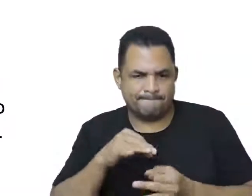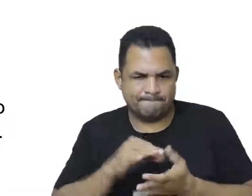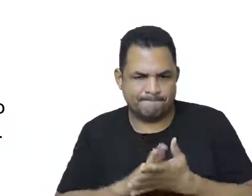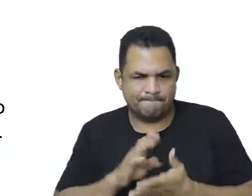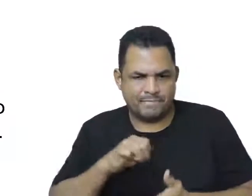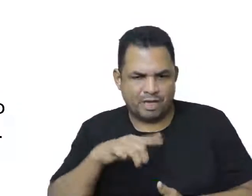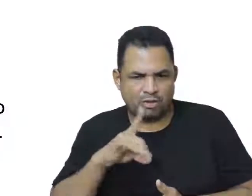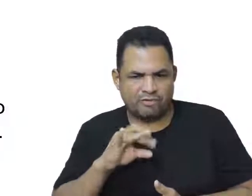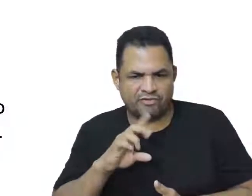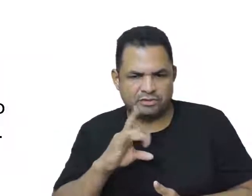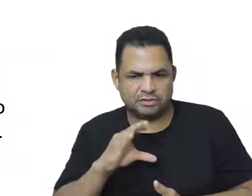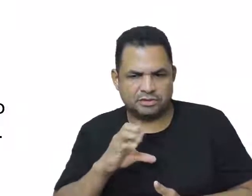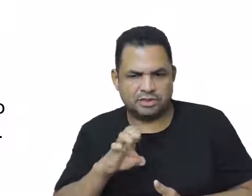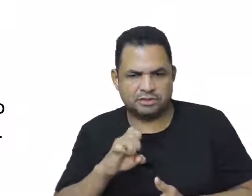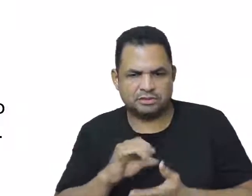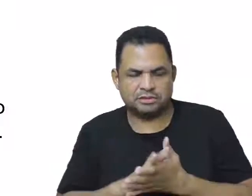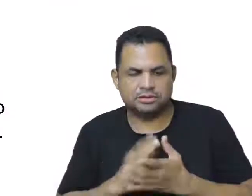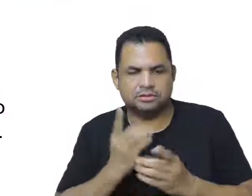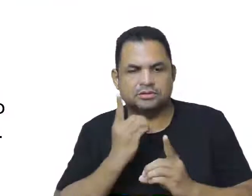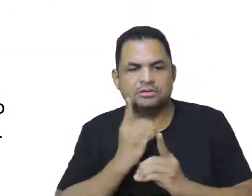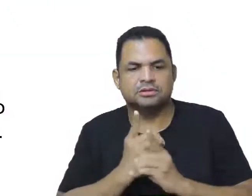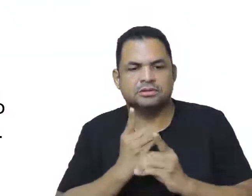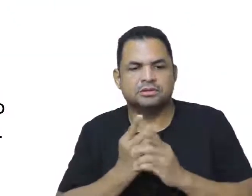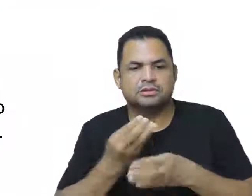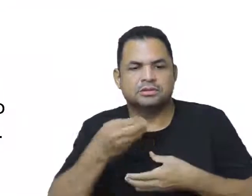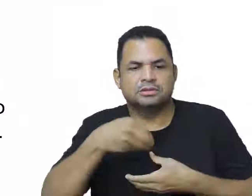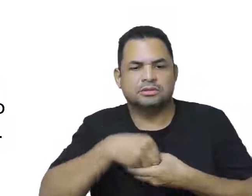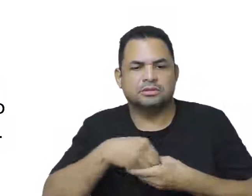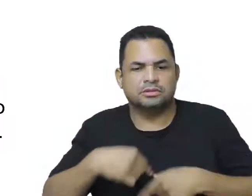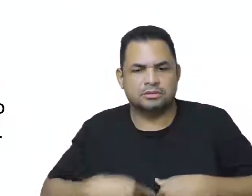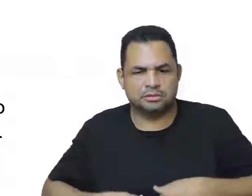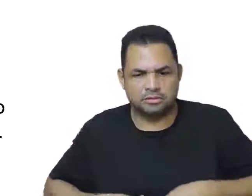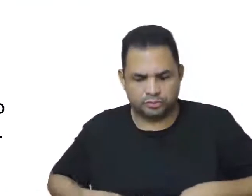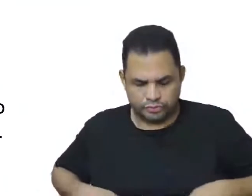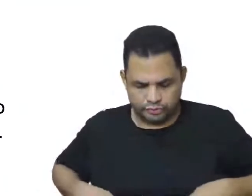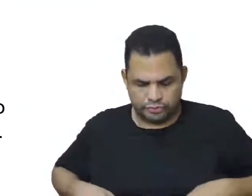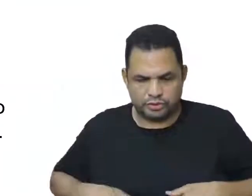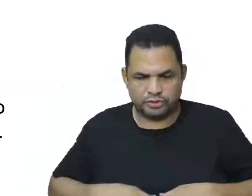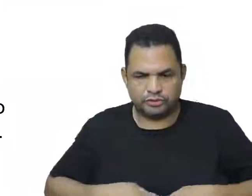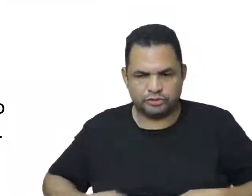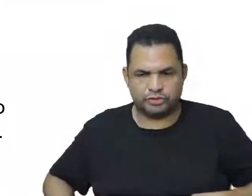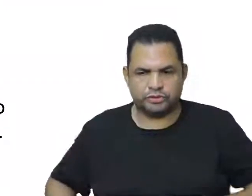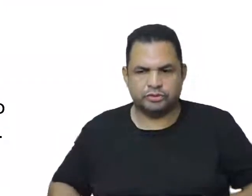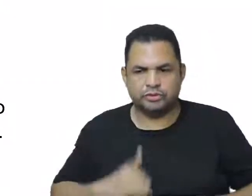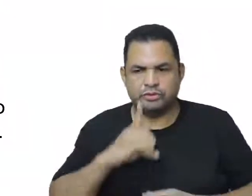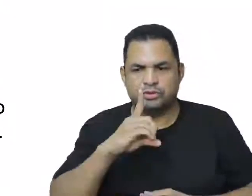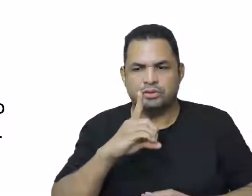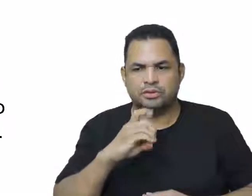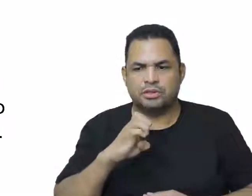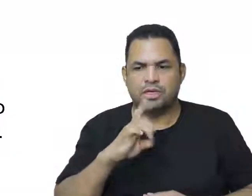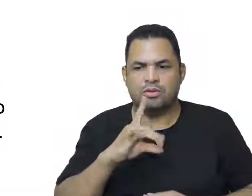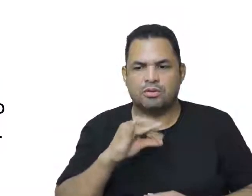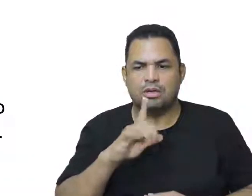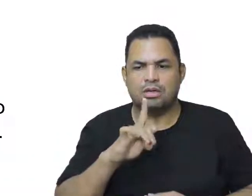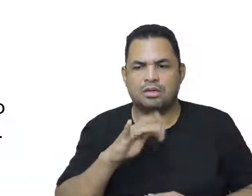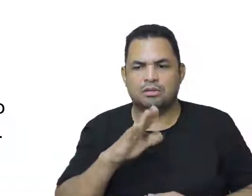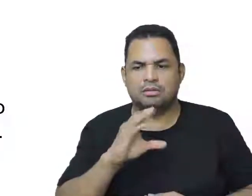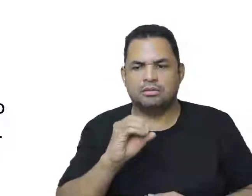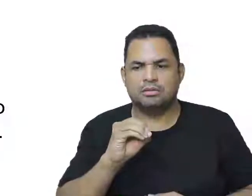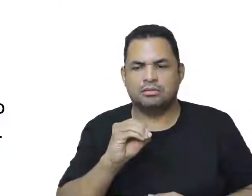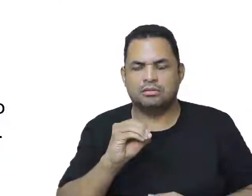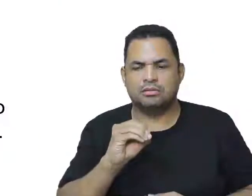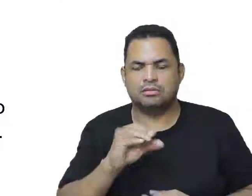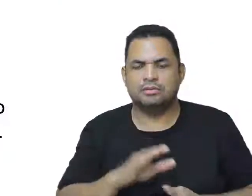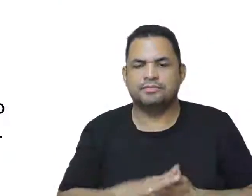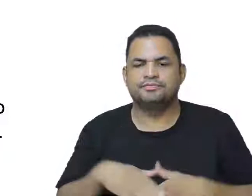no revestimento interno do intestino delgado. Uma coisa interessante aqui no caso sobre esse tecido